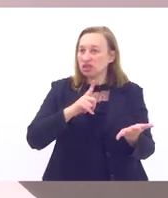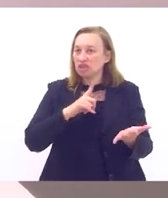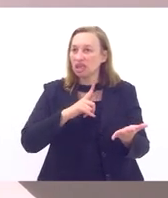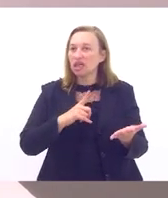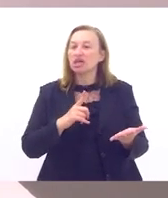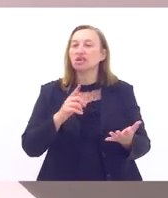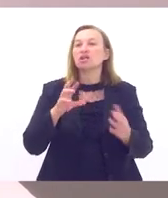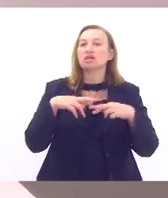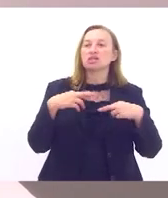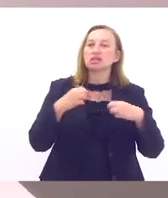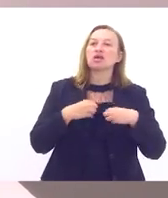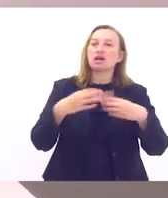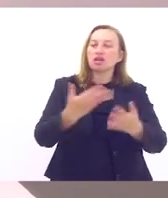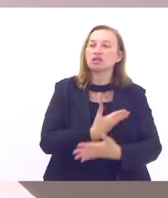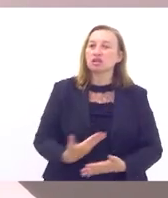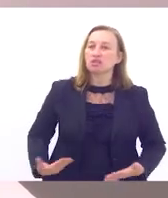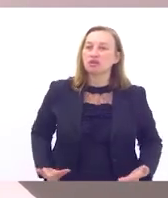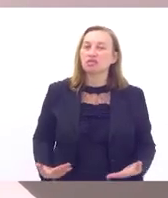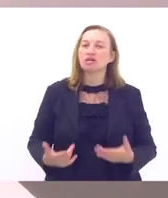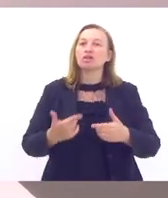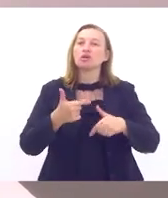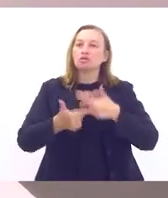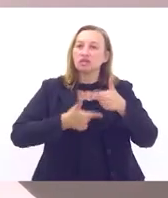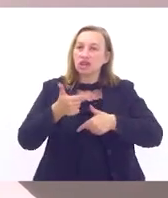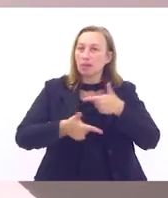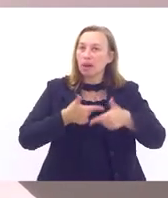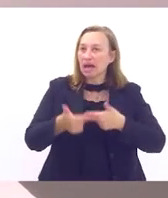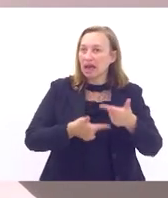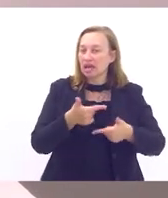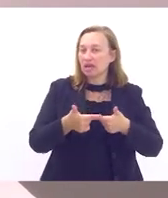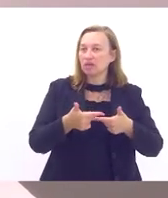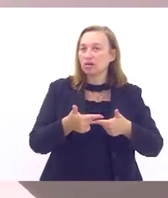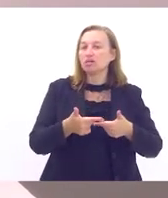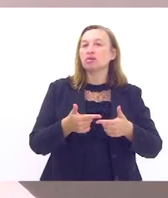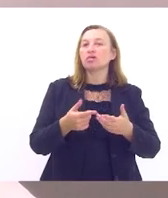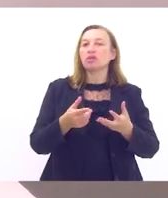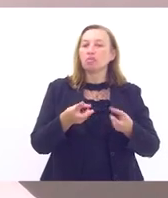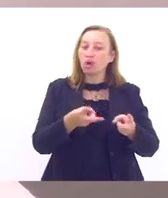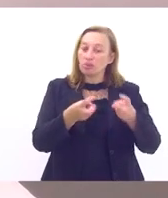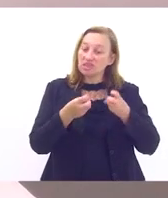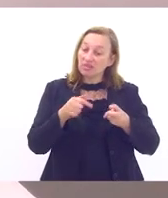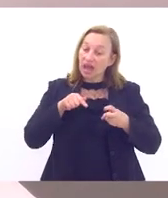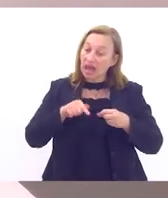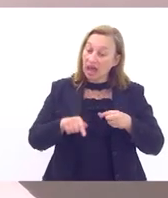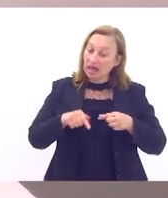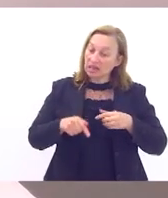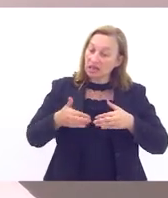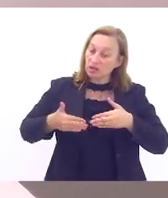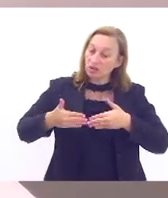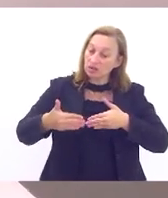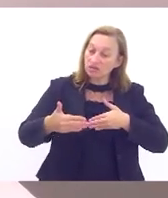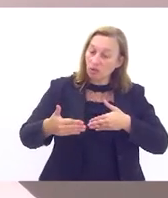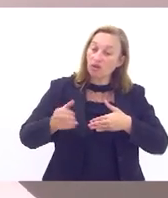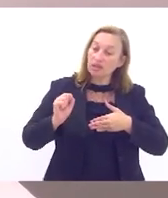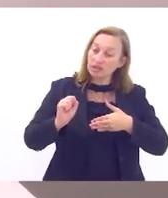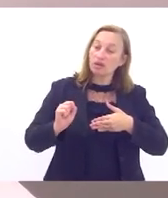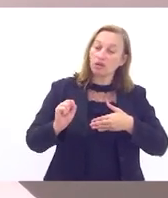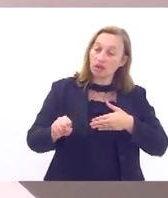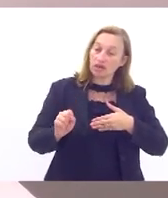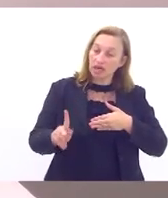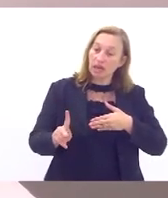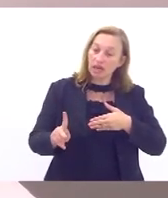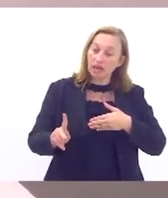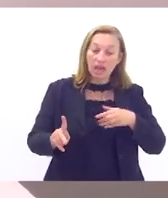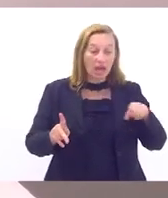nossas audiências um dever de casa, como bem colocou aqui, olha, avançamos aqui, aqui ainda não conseguimos avançar, precisamos do